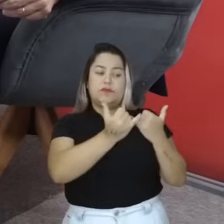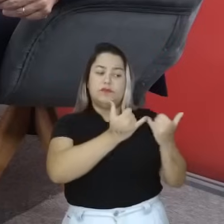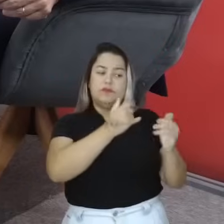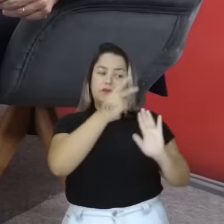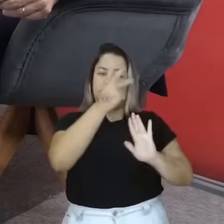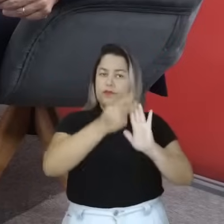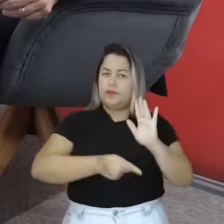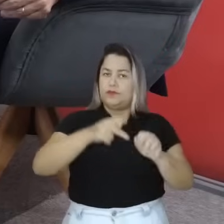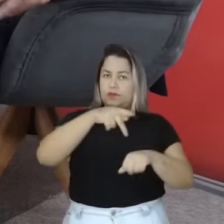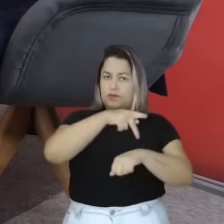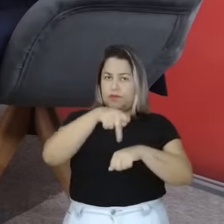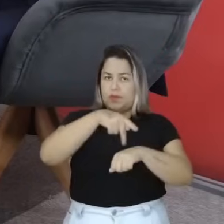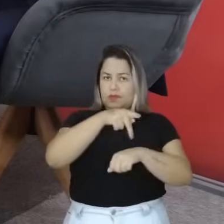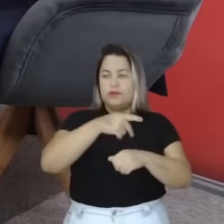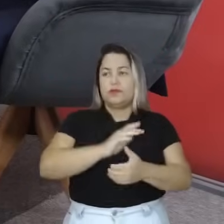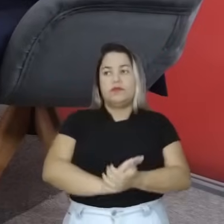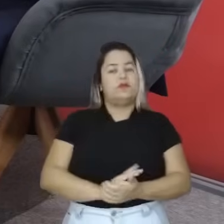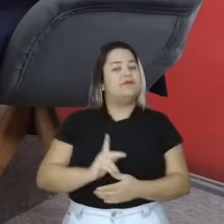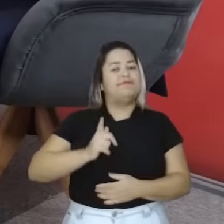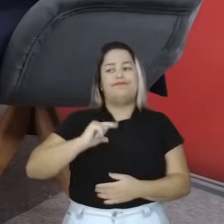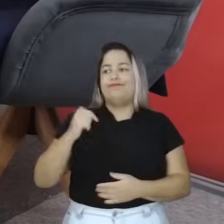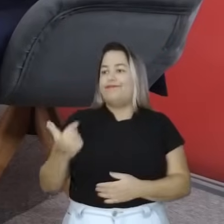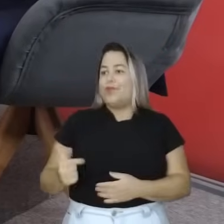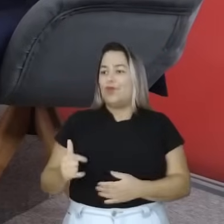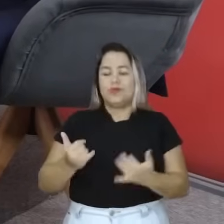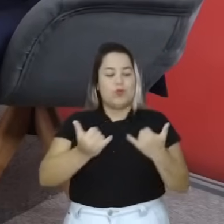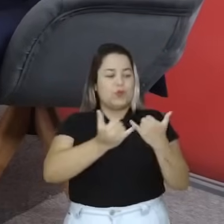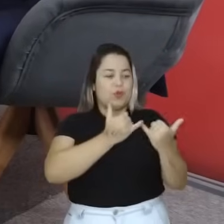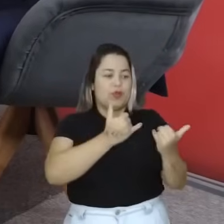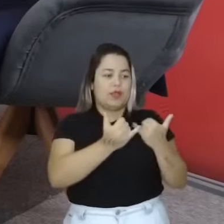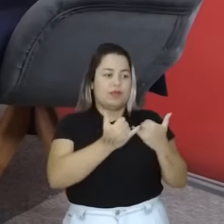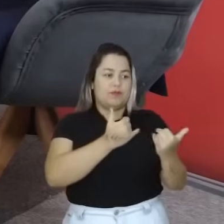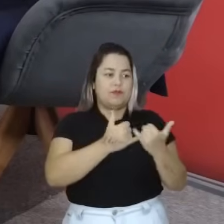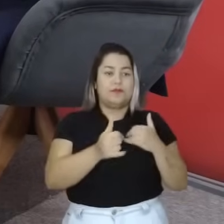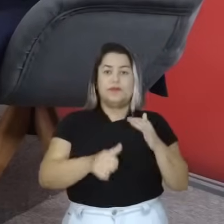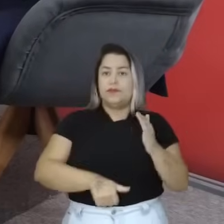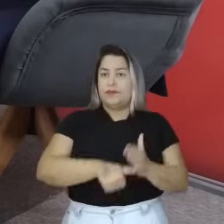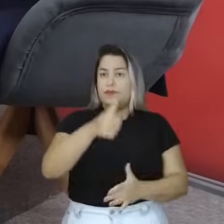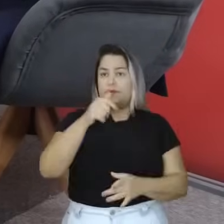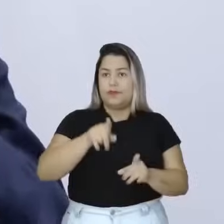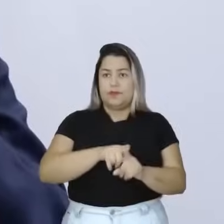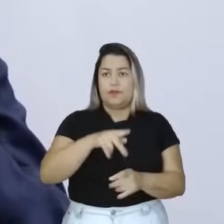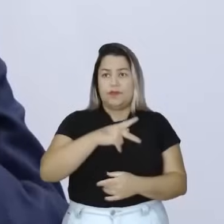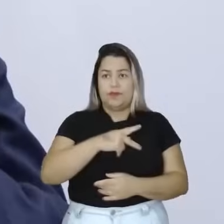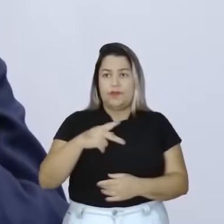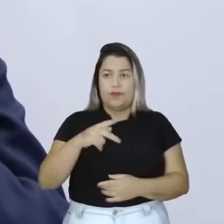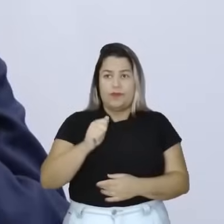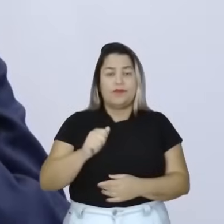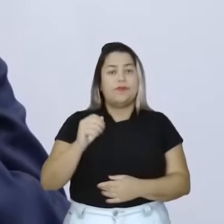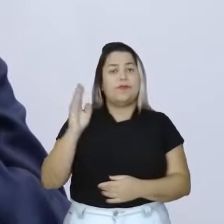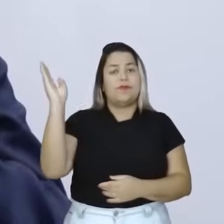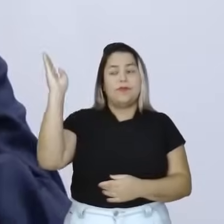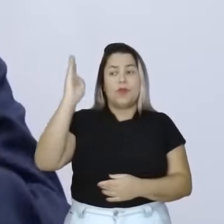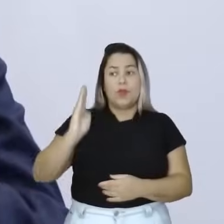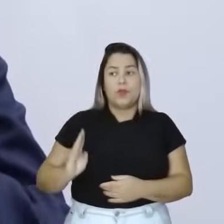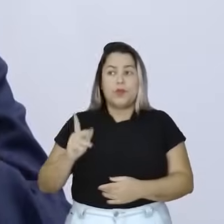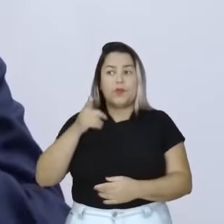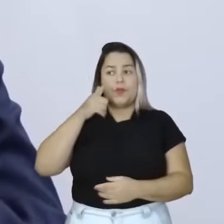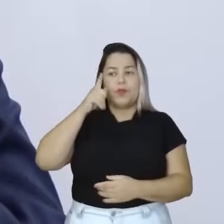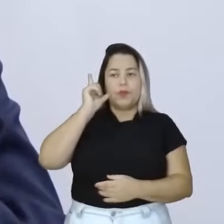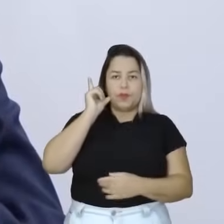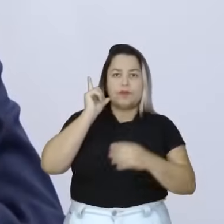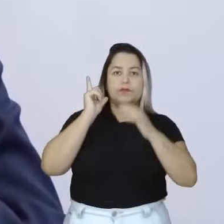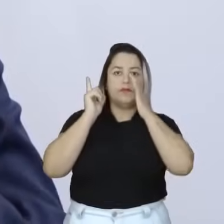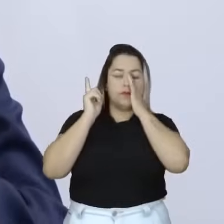de país com o outro? Não tem comparação. Primeiro, o PPA do governo anterior, ele foi uma peça